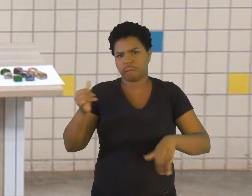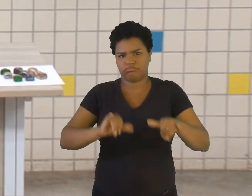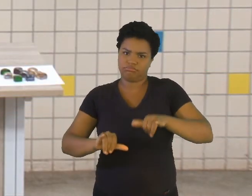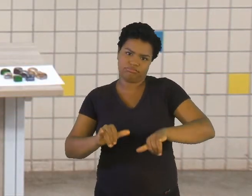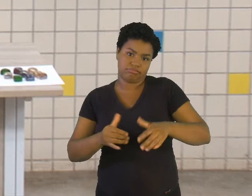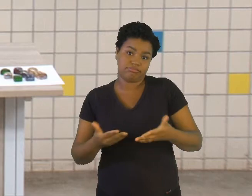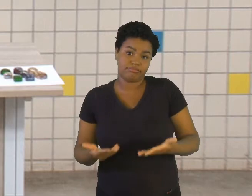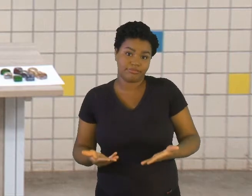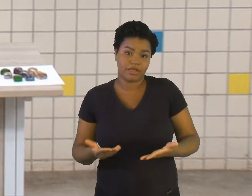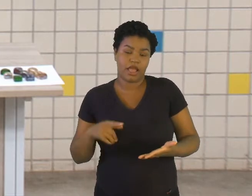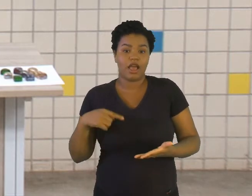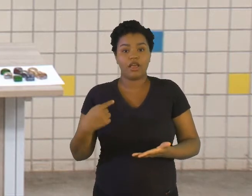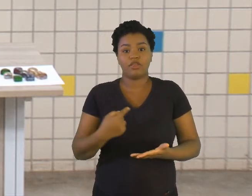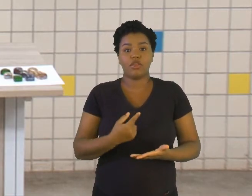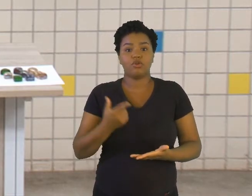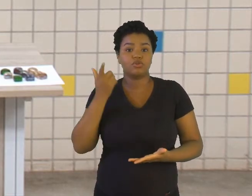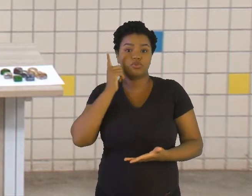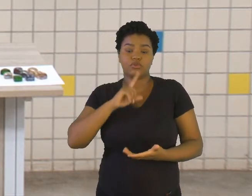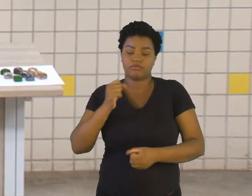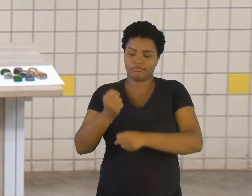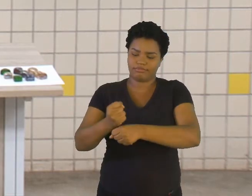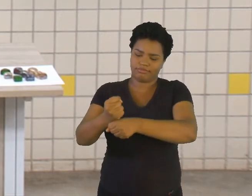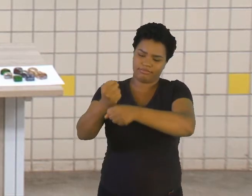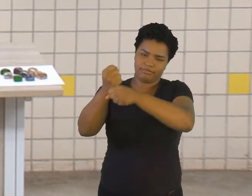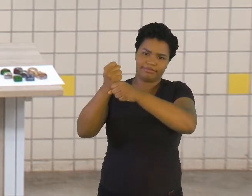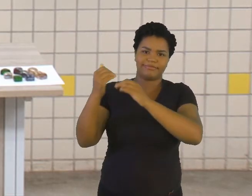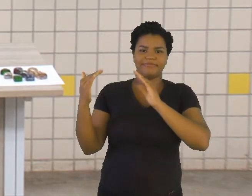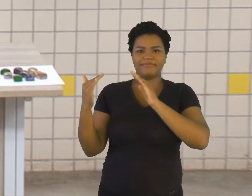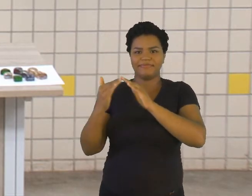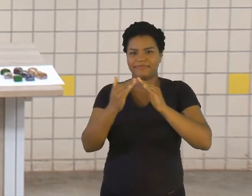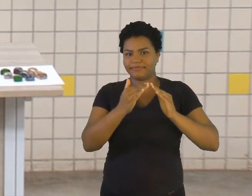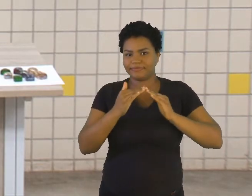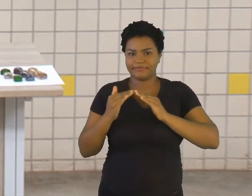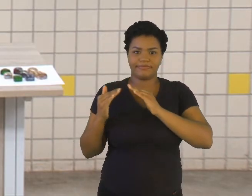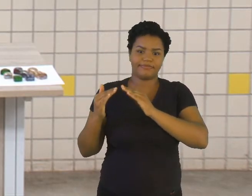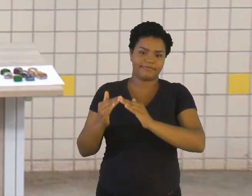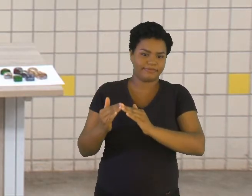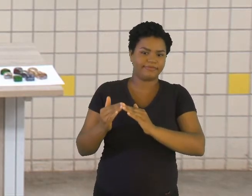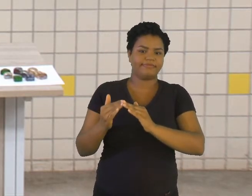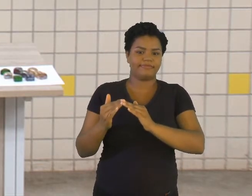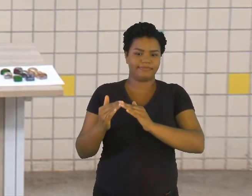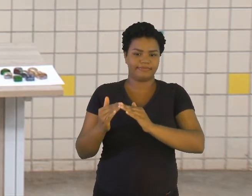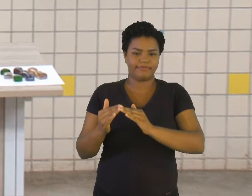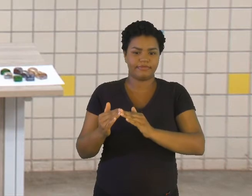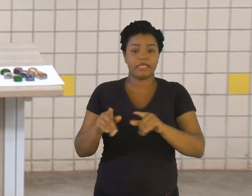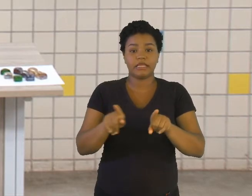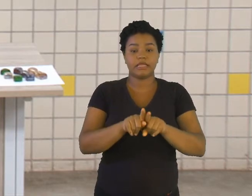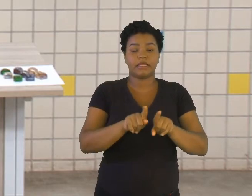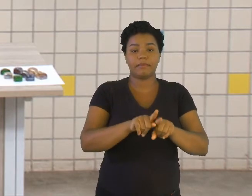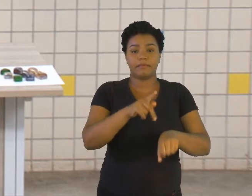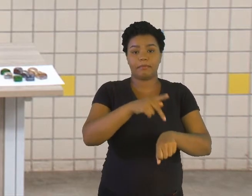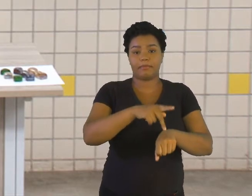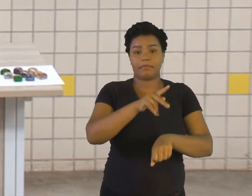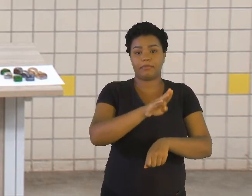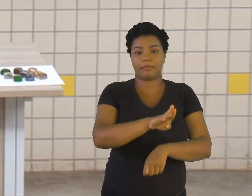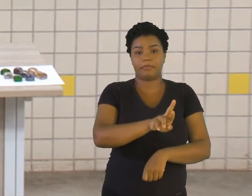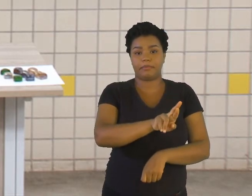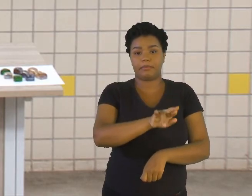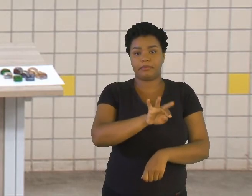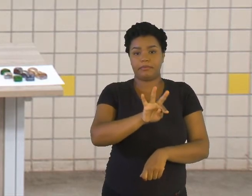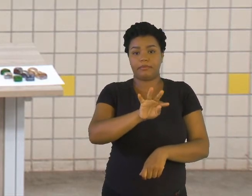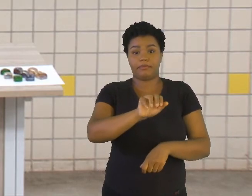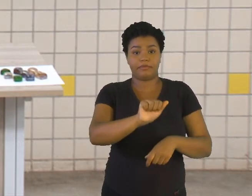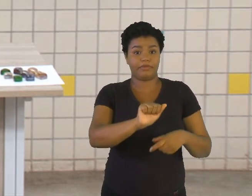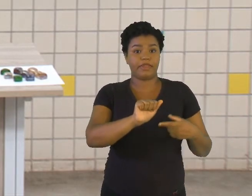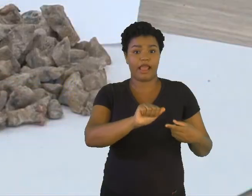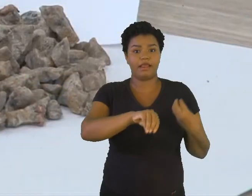substâncias, nós vamos construir casas. E a brita, tá aqui a brita, que